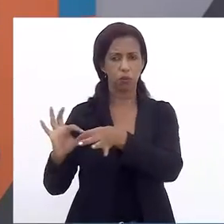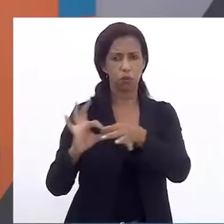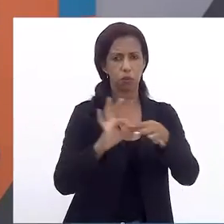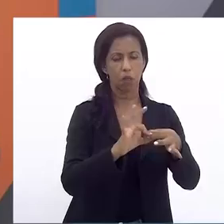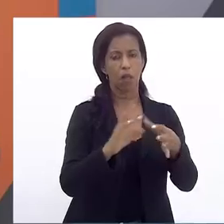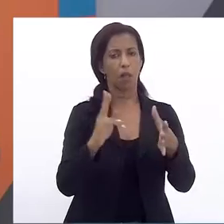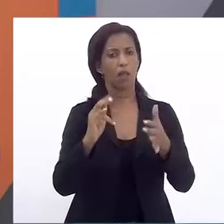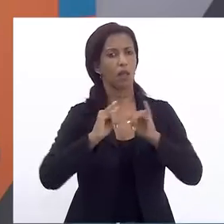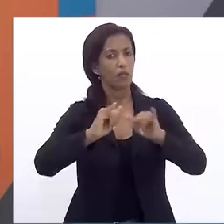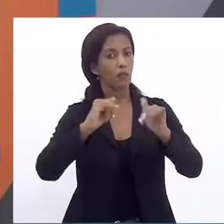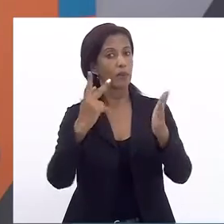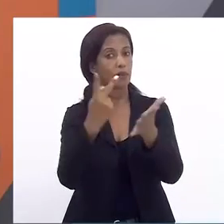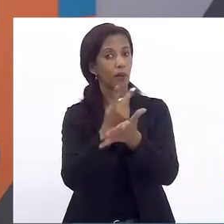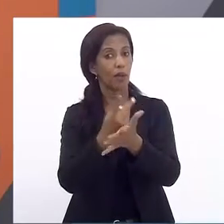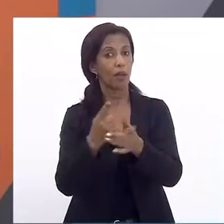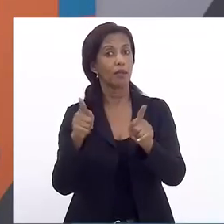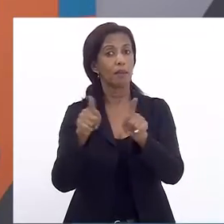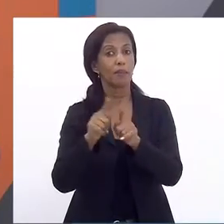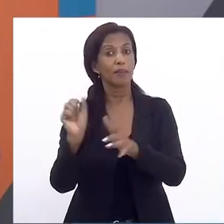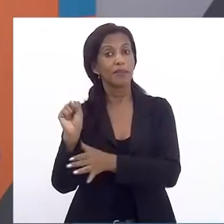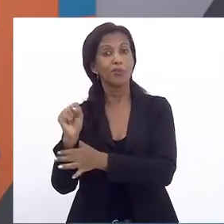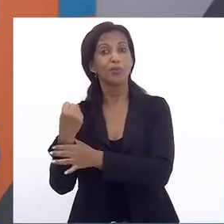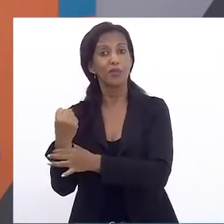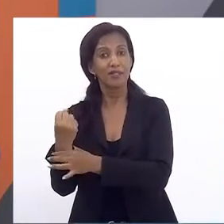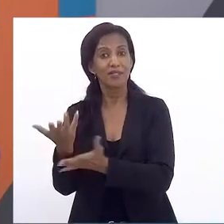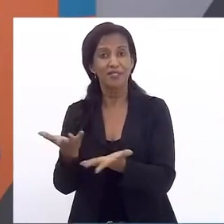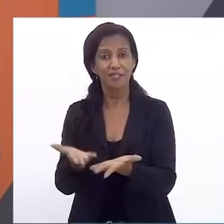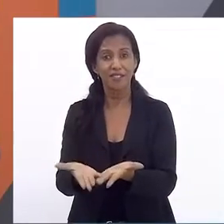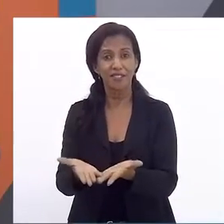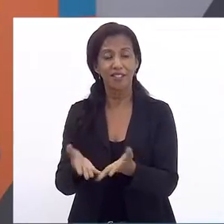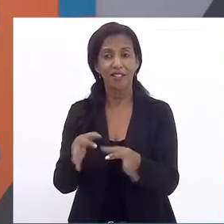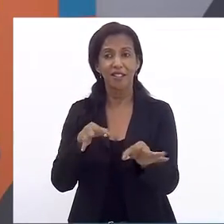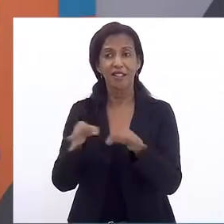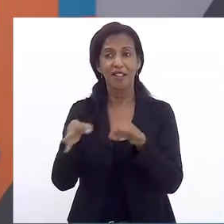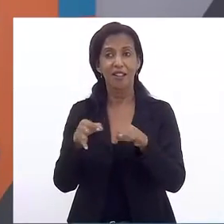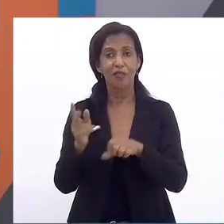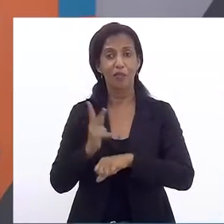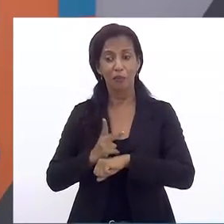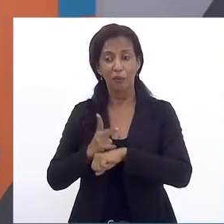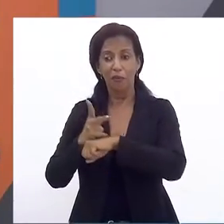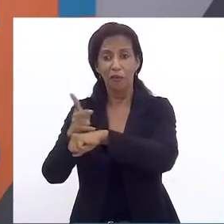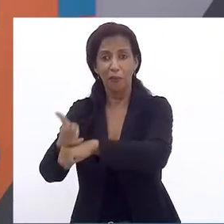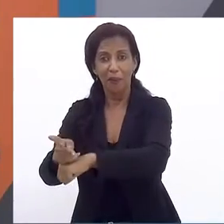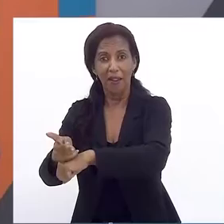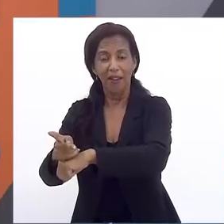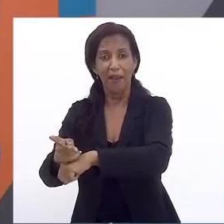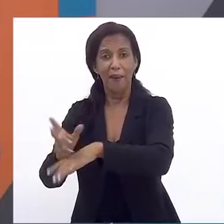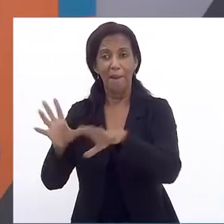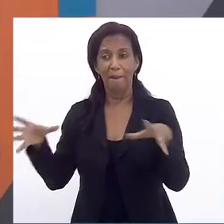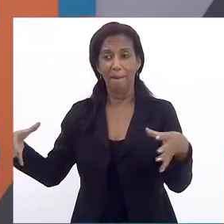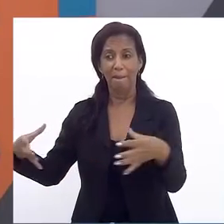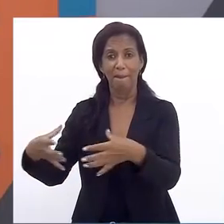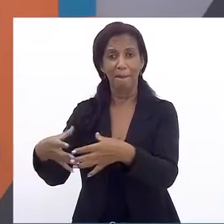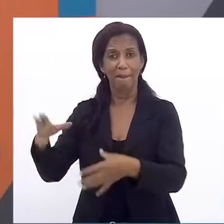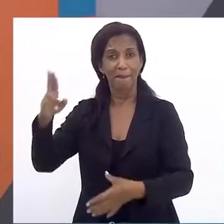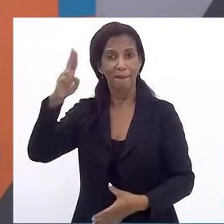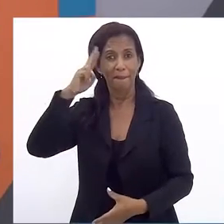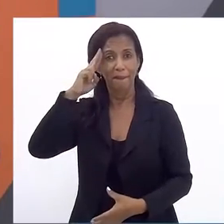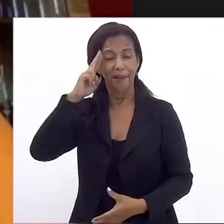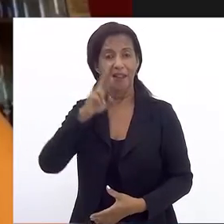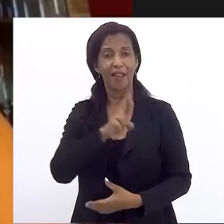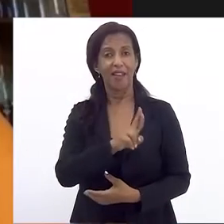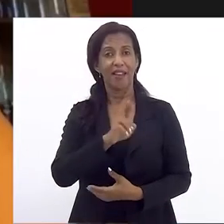com a área da segurança, né? Na medida em que for buscar um batalhão ali para a região dos lagos, não foi